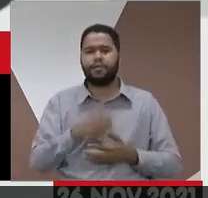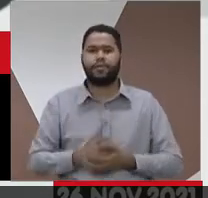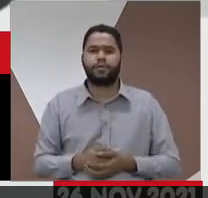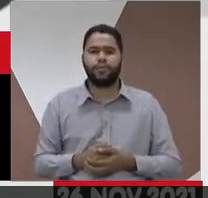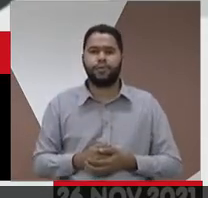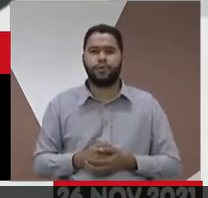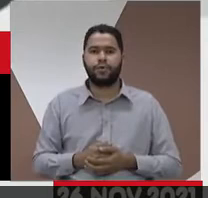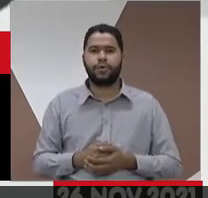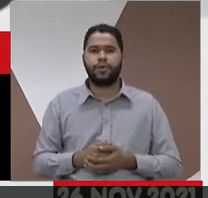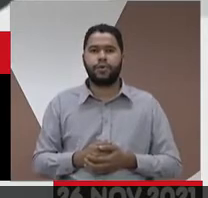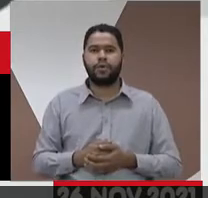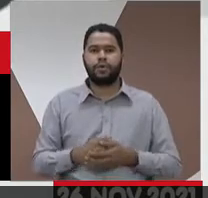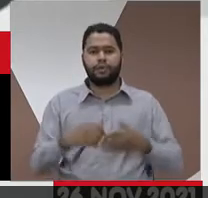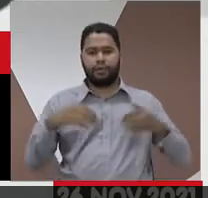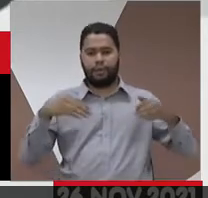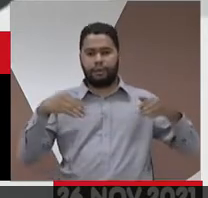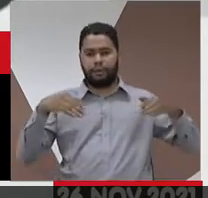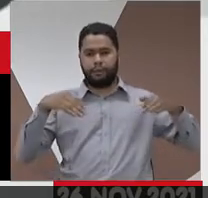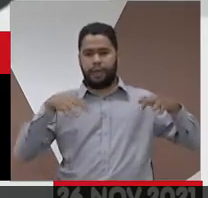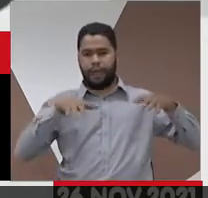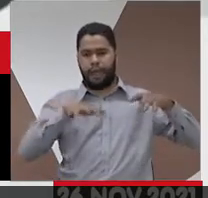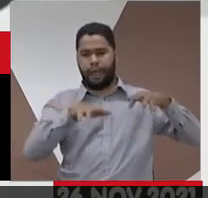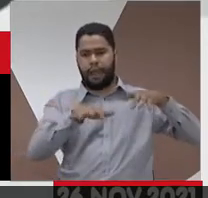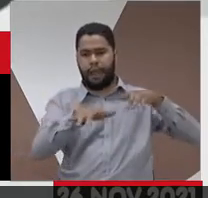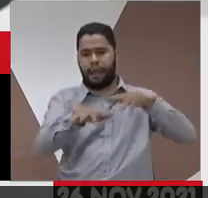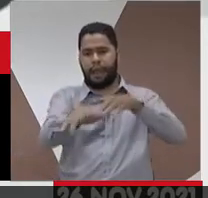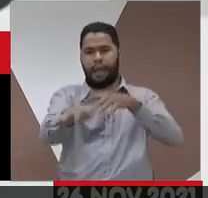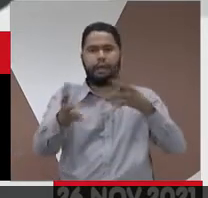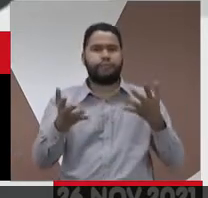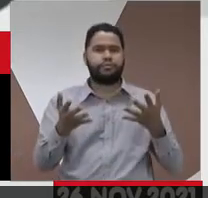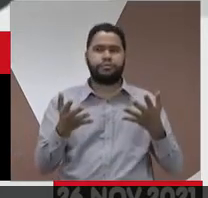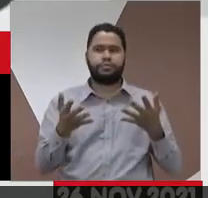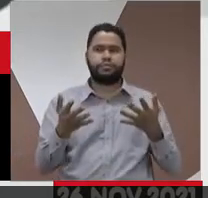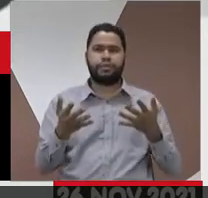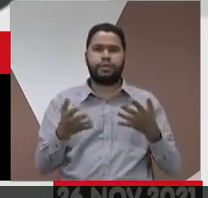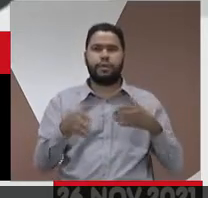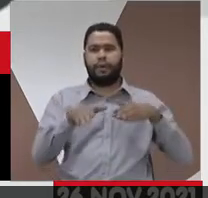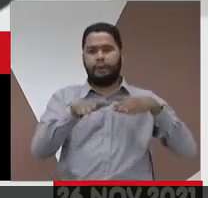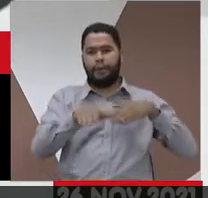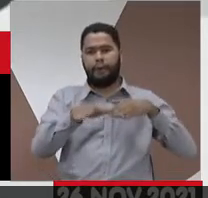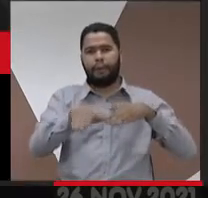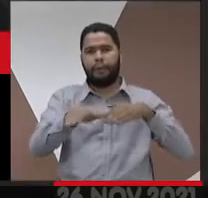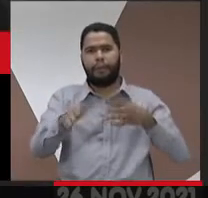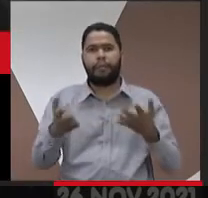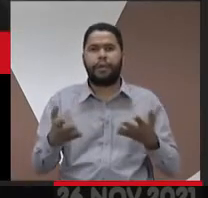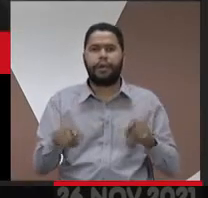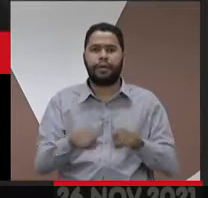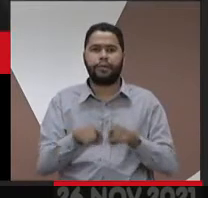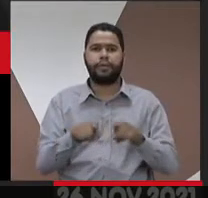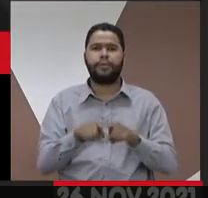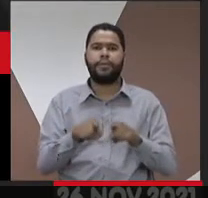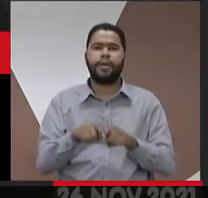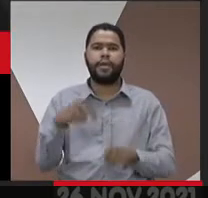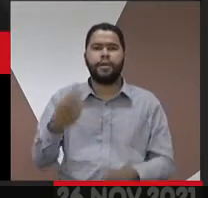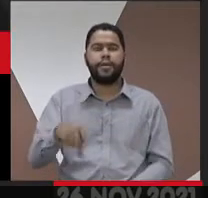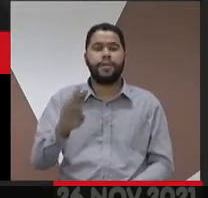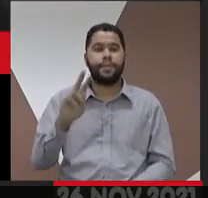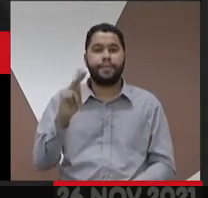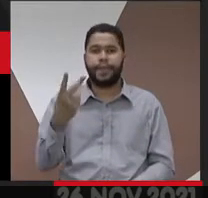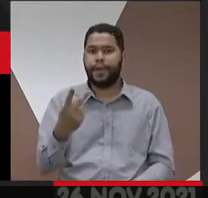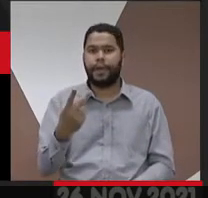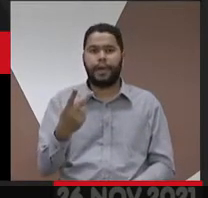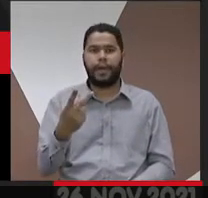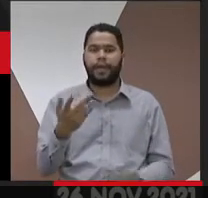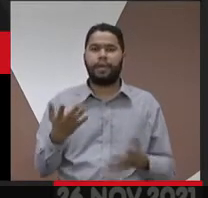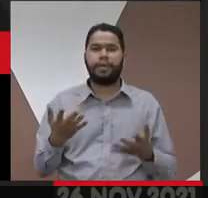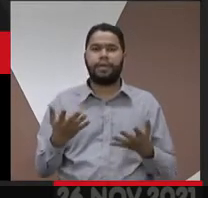um adensamento, né? Que é o que a gente vê acontecer em vias, em muitas vias. O próprio anel viário de Belo Horizonte se tornou uma via